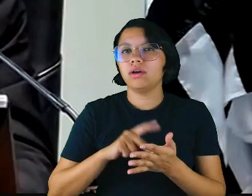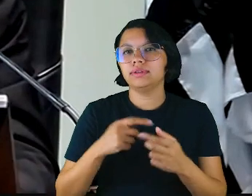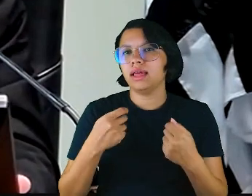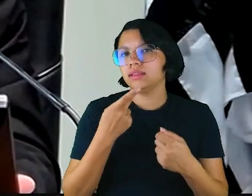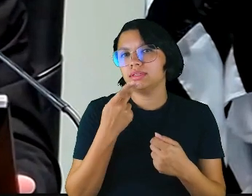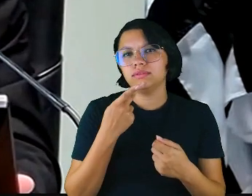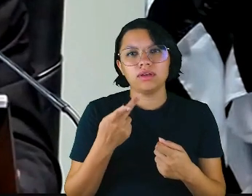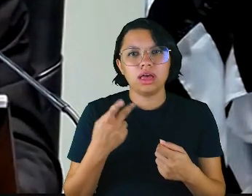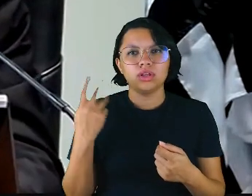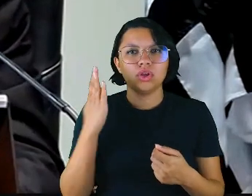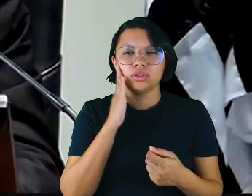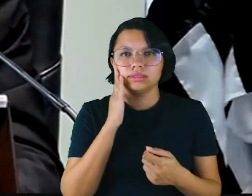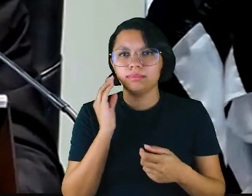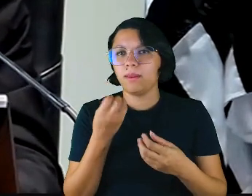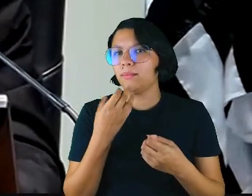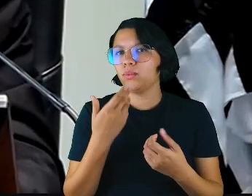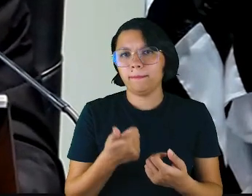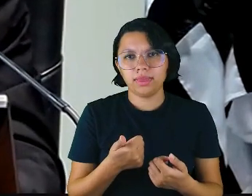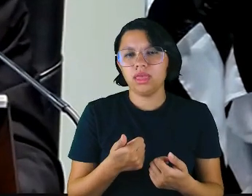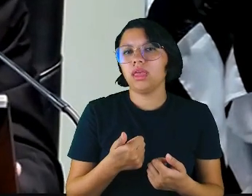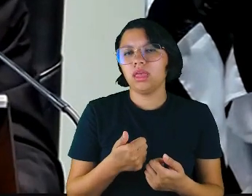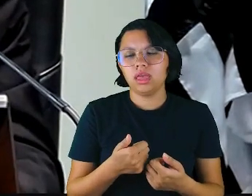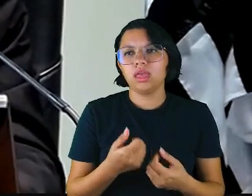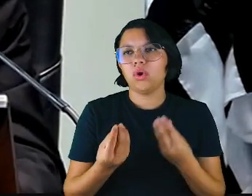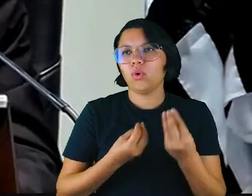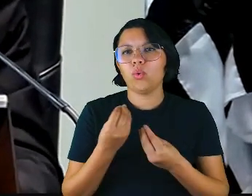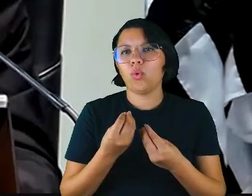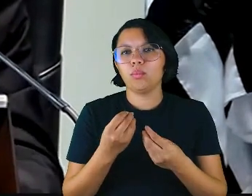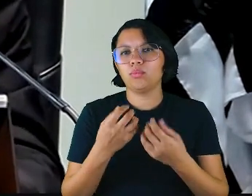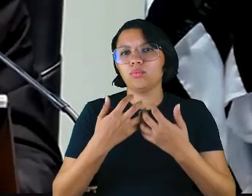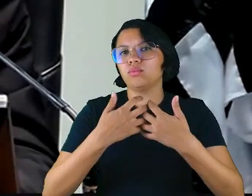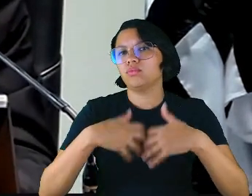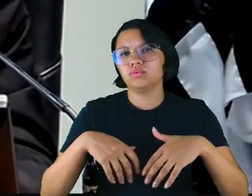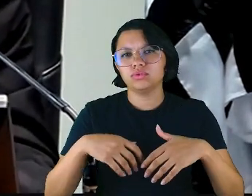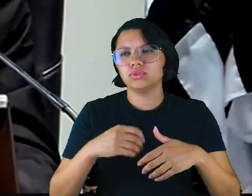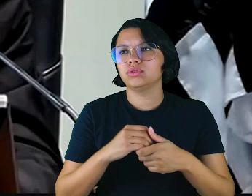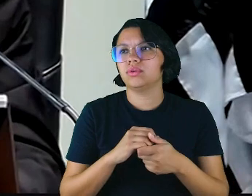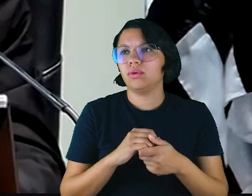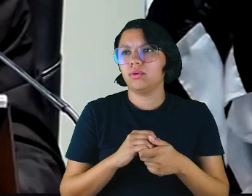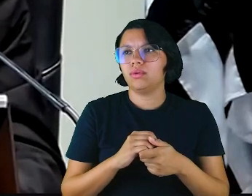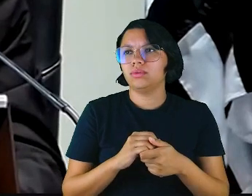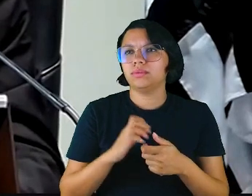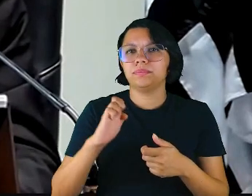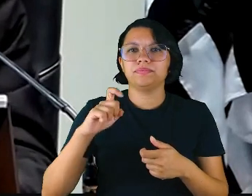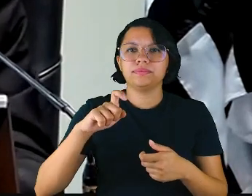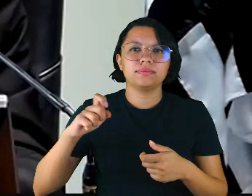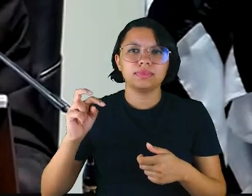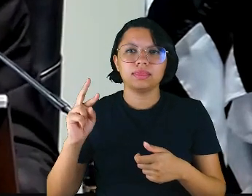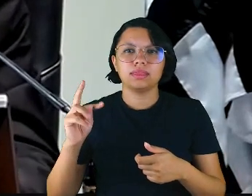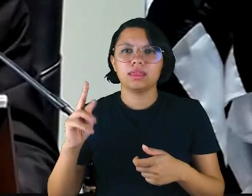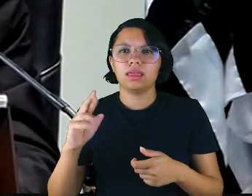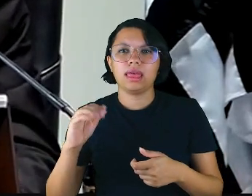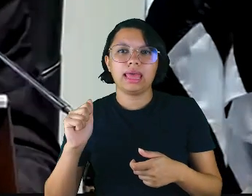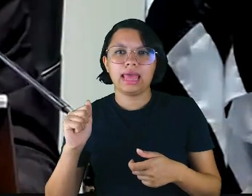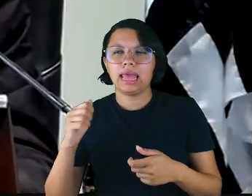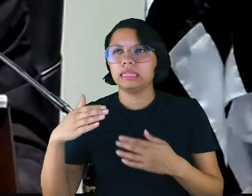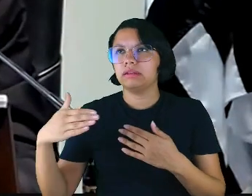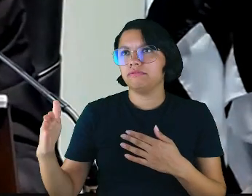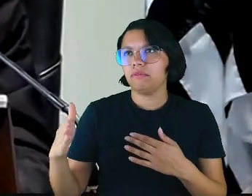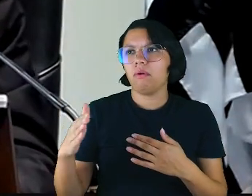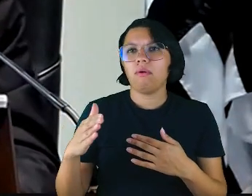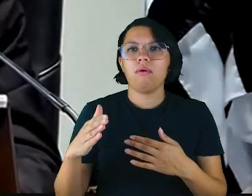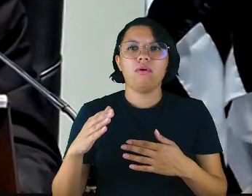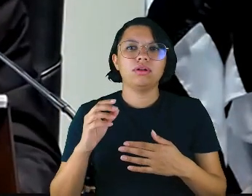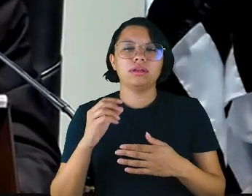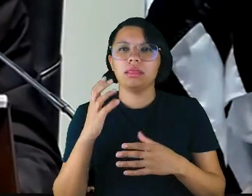A verdade tem que ser dita, nós sabemos muito bem como funcionam as escriturações, alguns falam extra folha, não